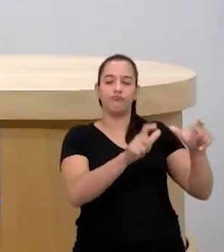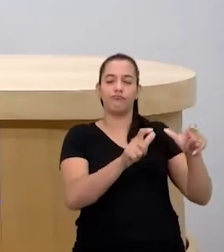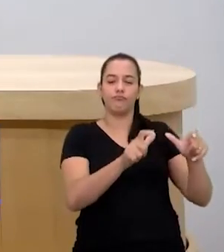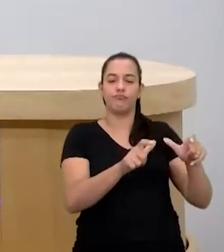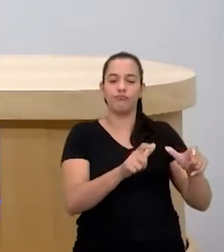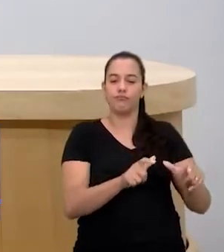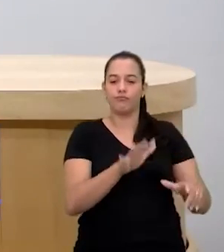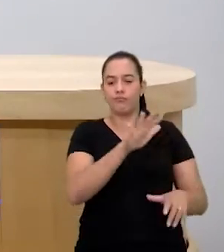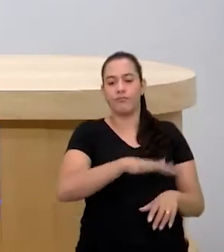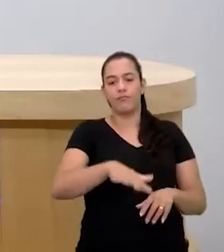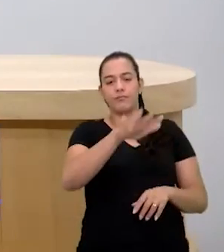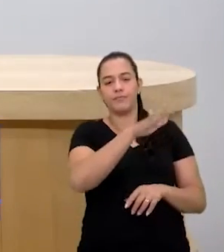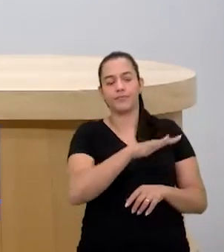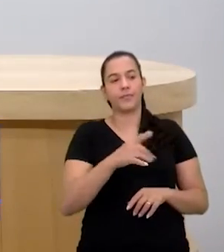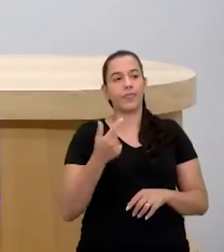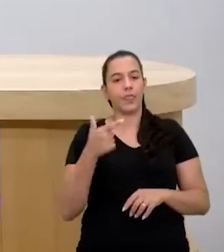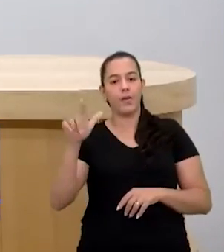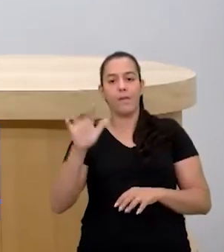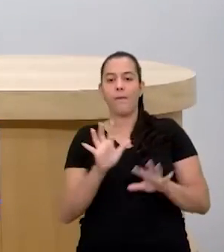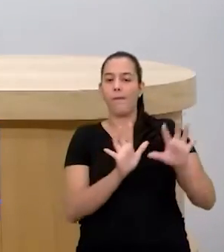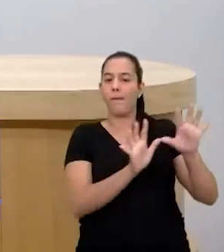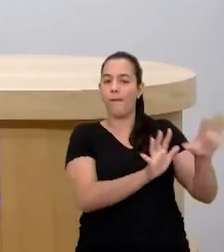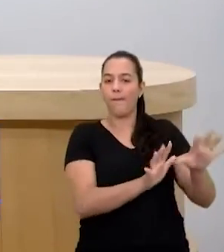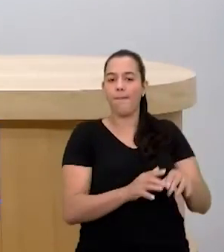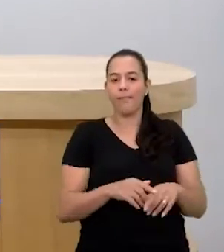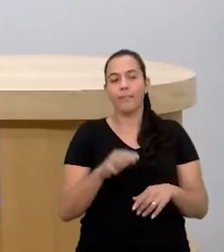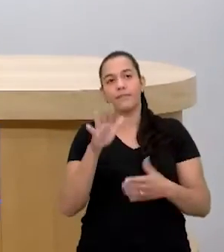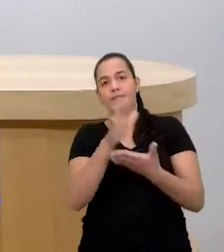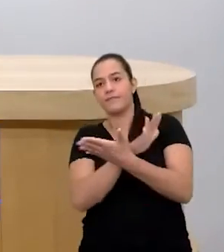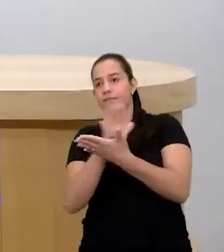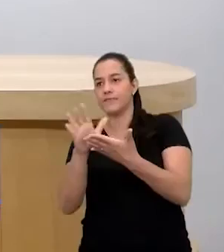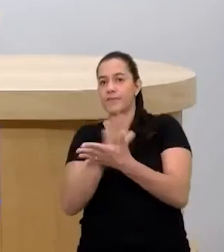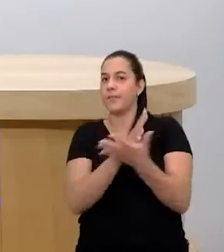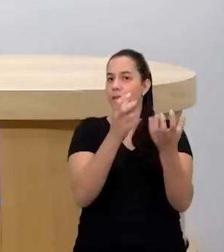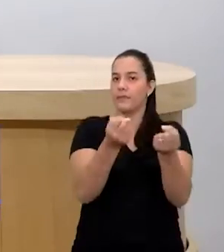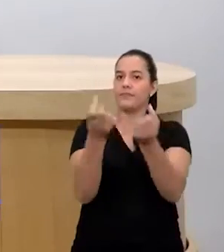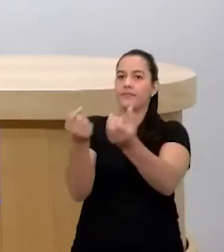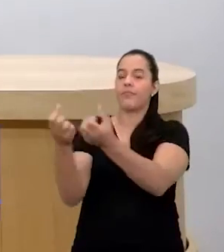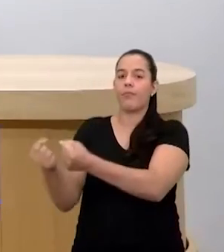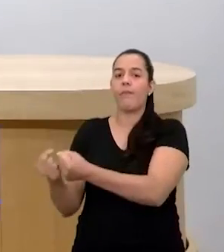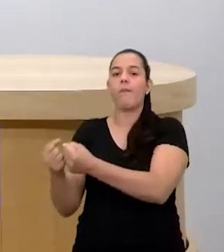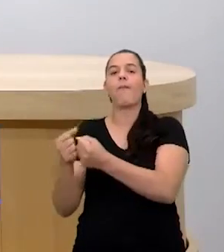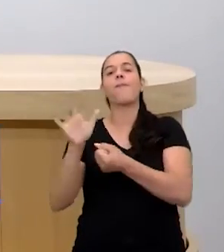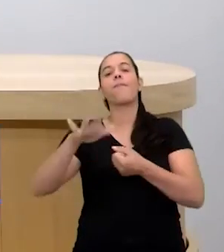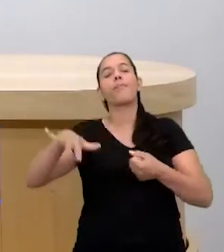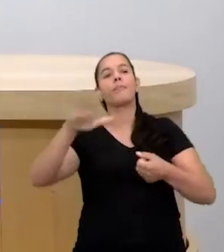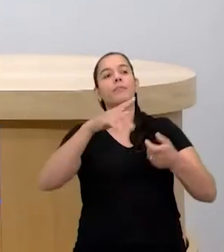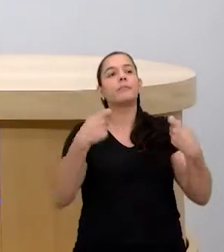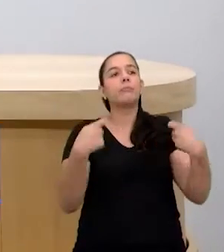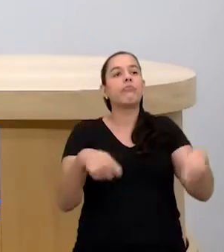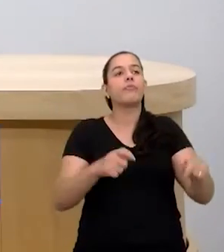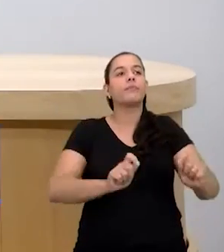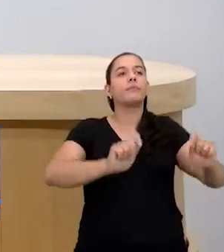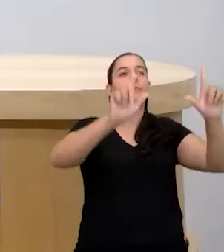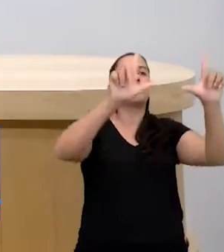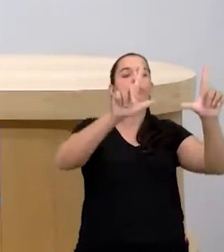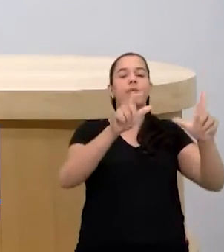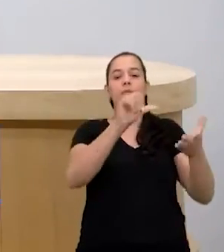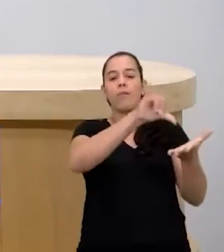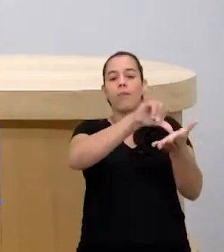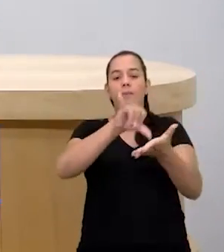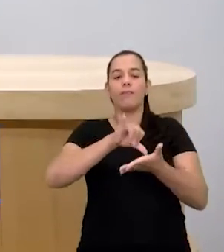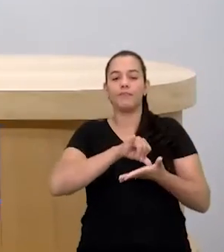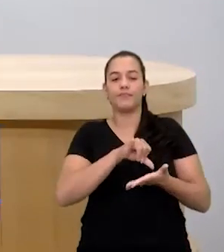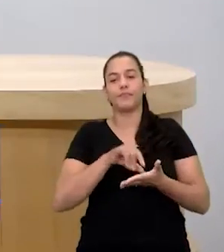ficar lá. Porque o curador, as obras tinham sido aceitas, ele tinha que expor. E aí como vai expor? De que forma isso vai acontecer? Aí é